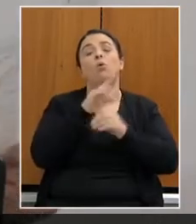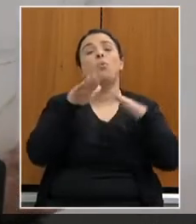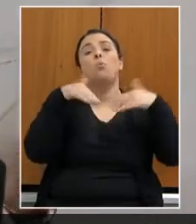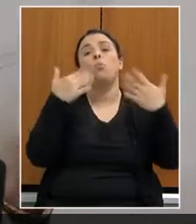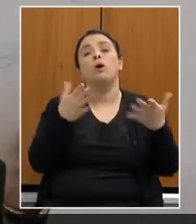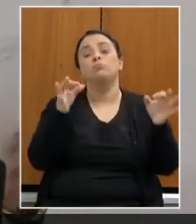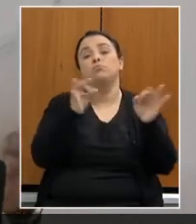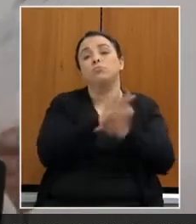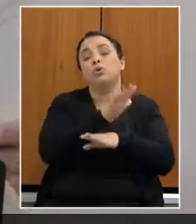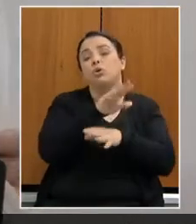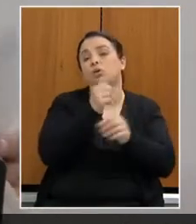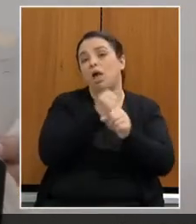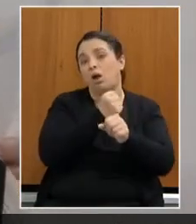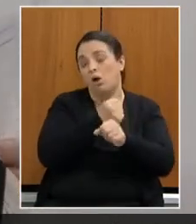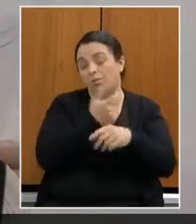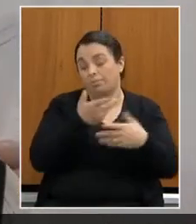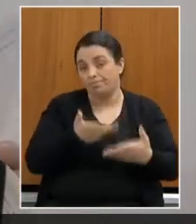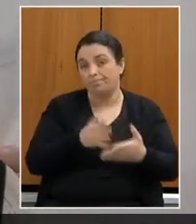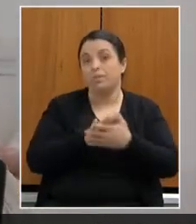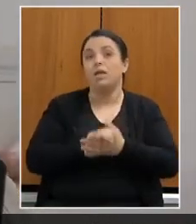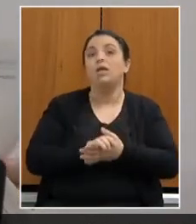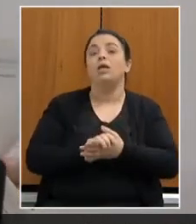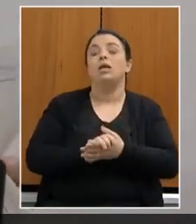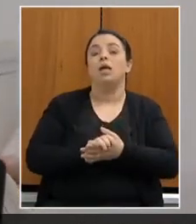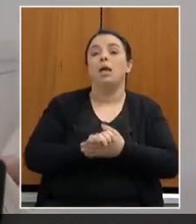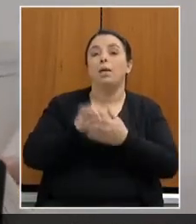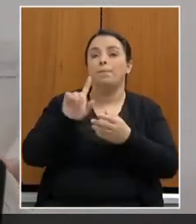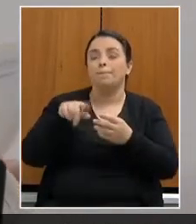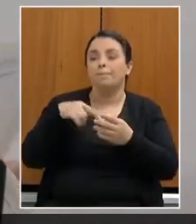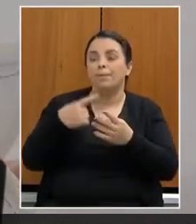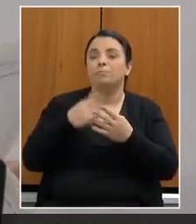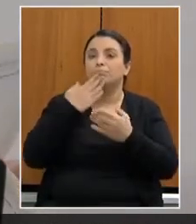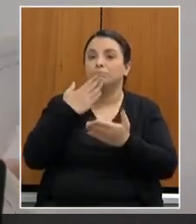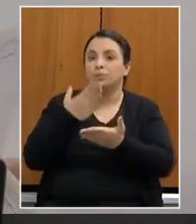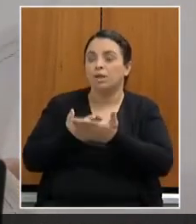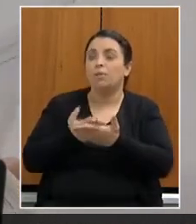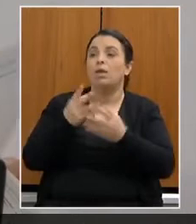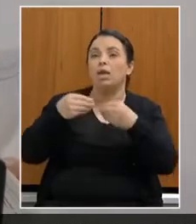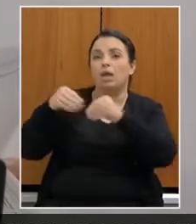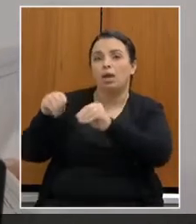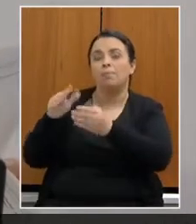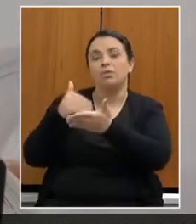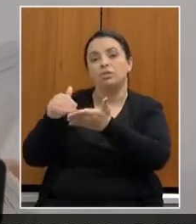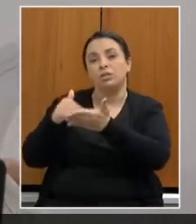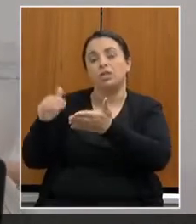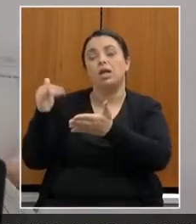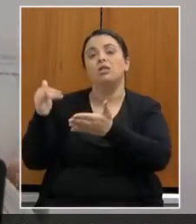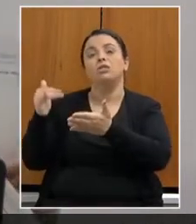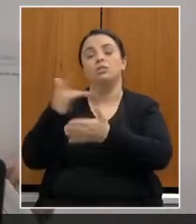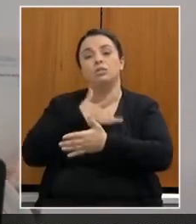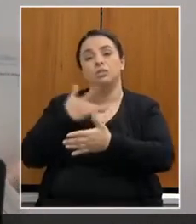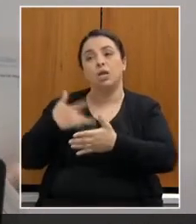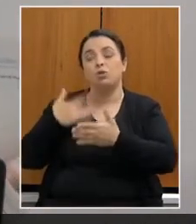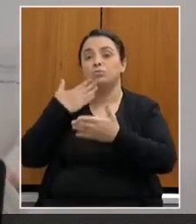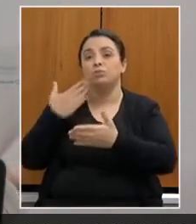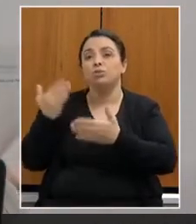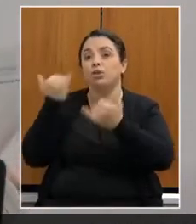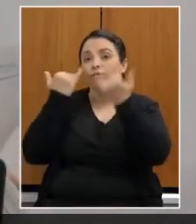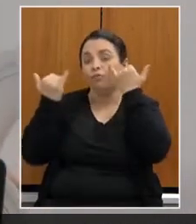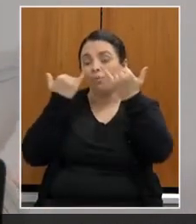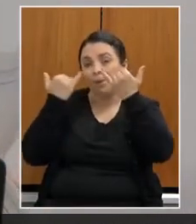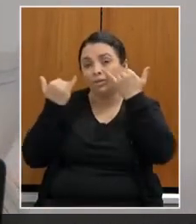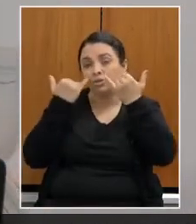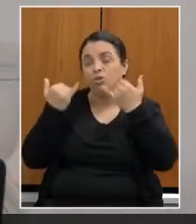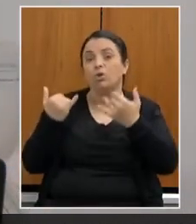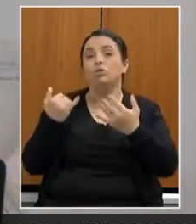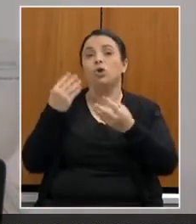também do selinho do cintro o céu solicitando que seja encaminhado ao secretário de Estado de Saúde pedindo de informações acerca das medidas